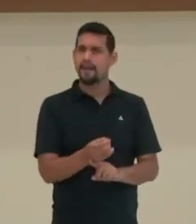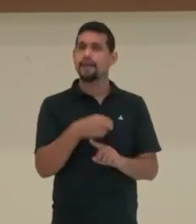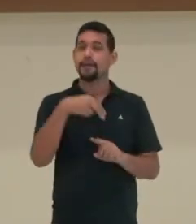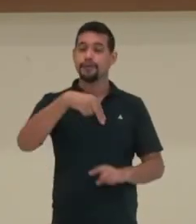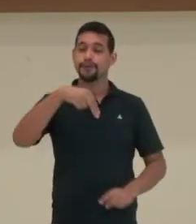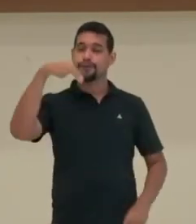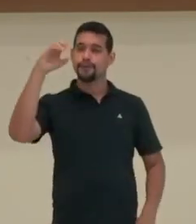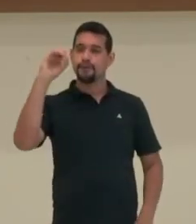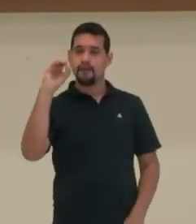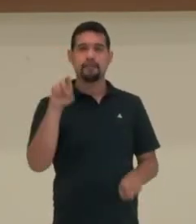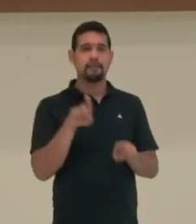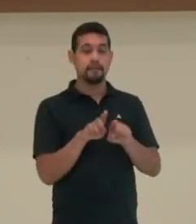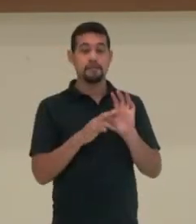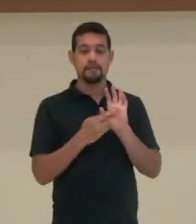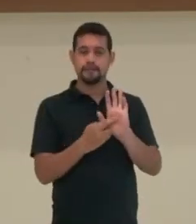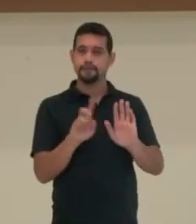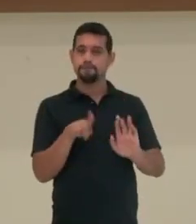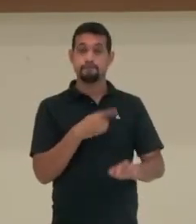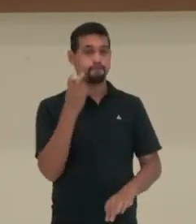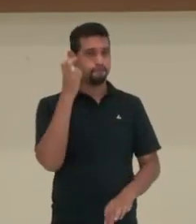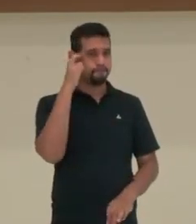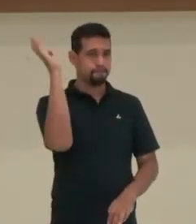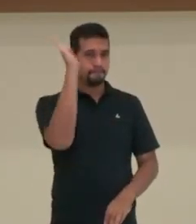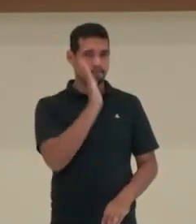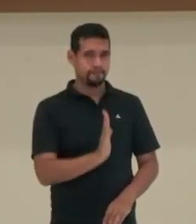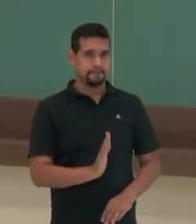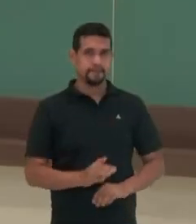nordestina, representa a nossa cultura popular brasileira.